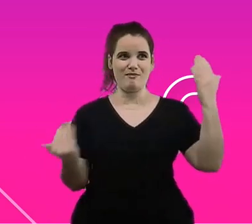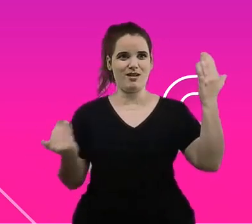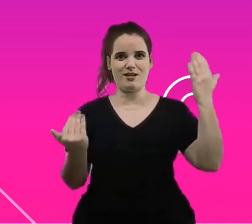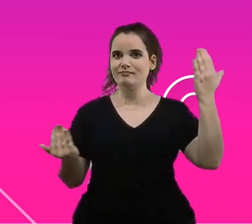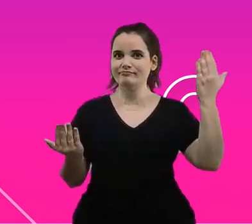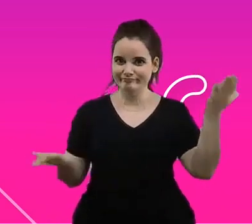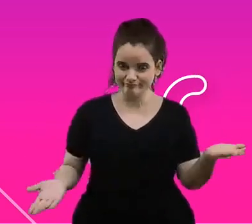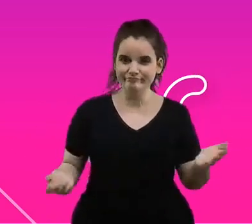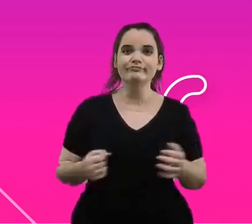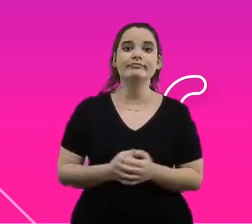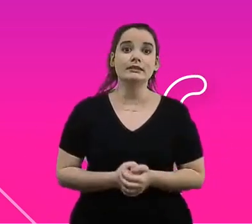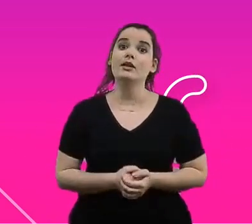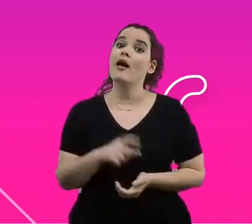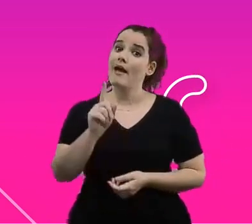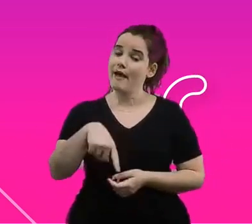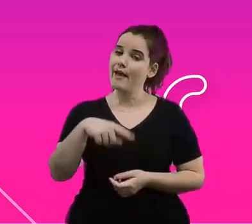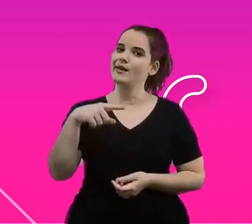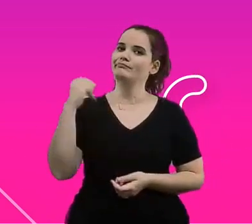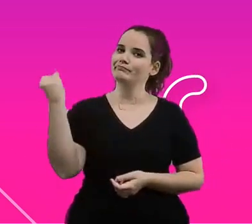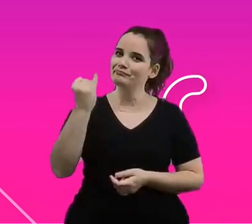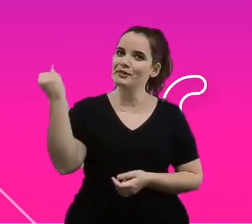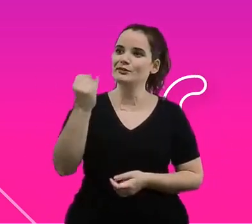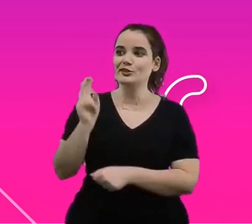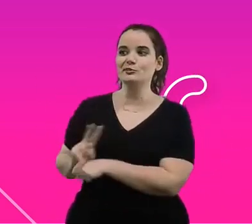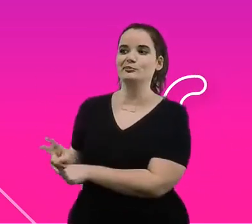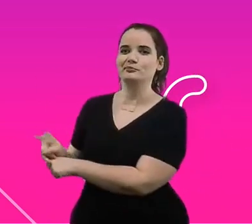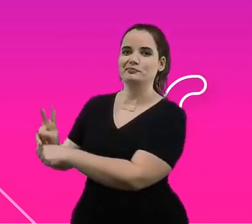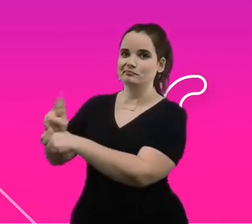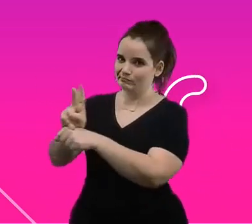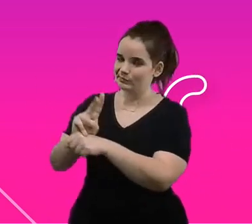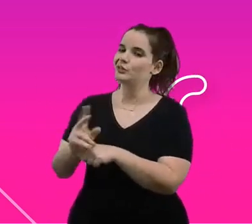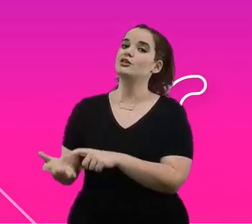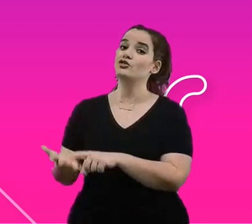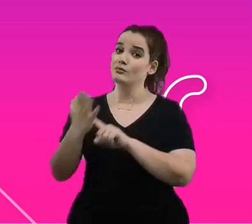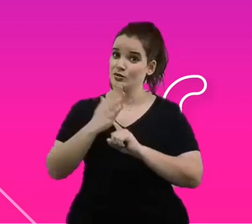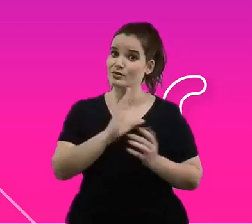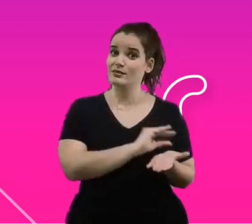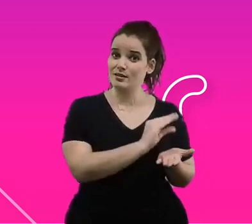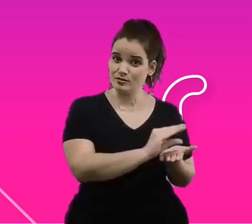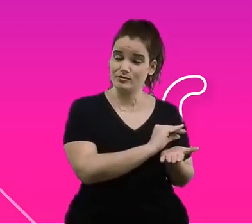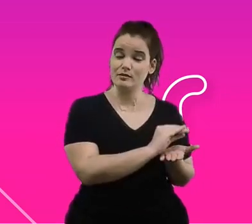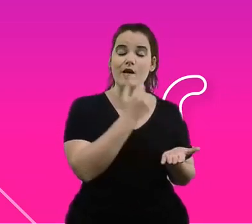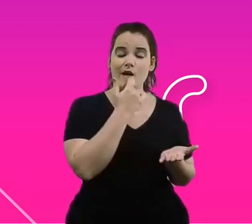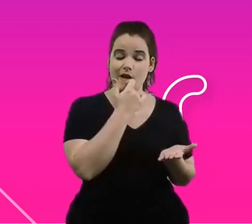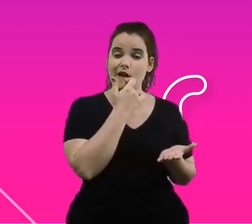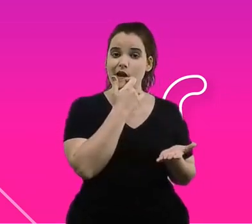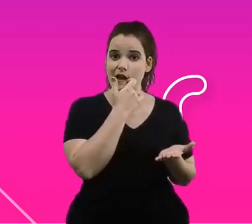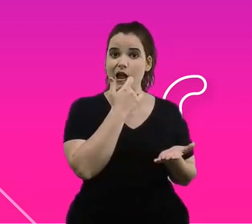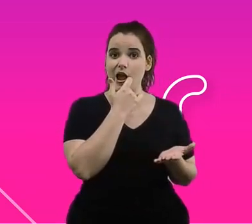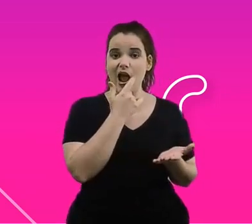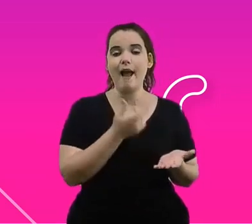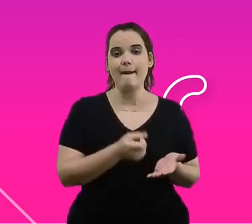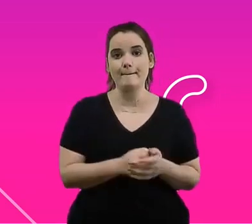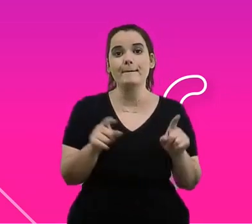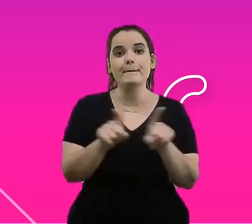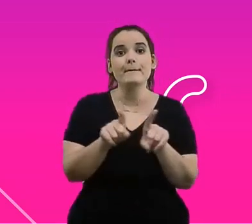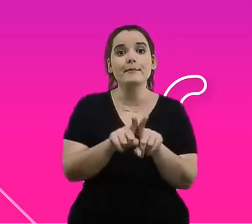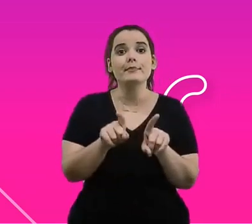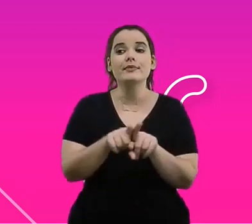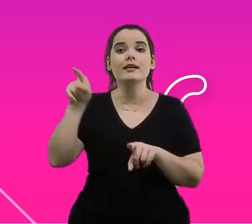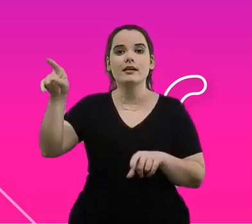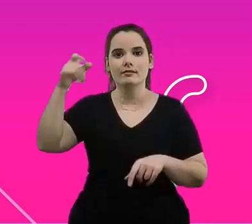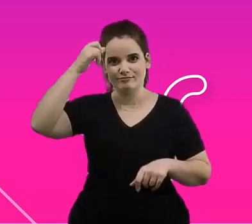trabalhando nisso, e eu posso começar dali em diante, entendeu? Então, esse replicável para mim é muito importante. E quando você fala que tem um código aberto, que você